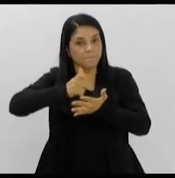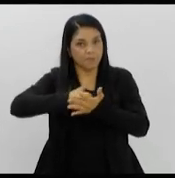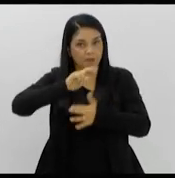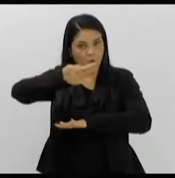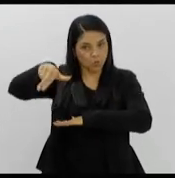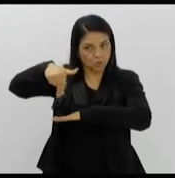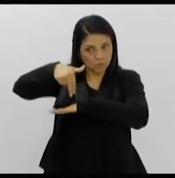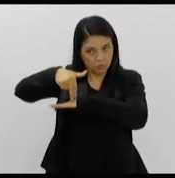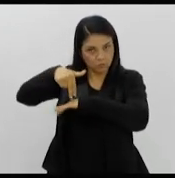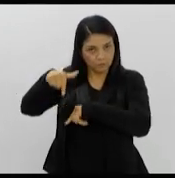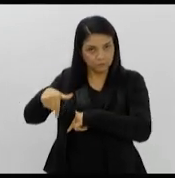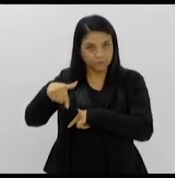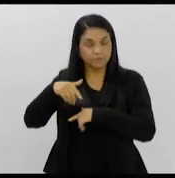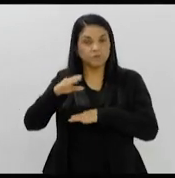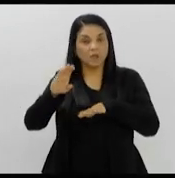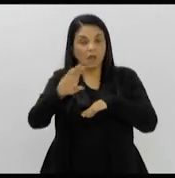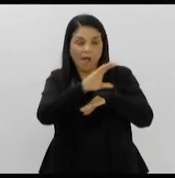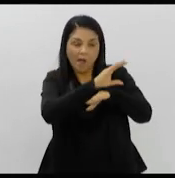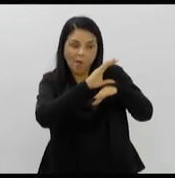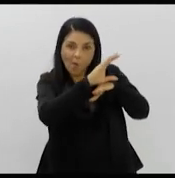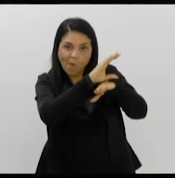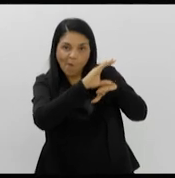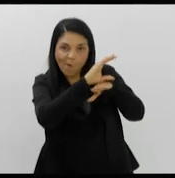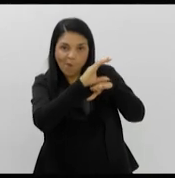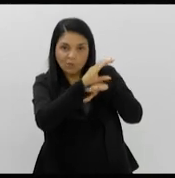a Constituição